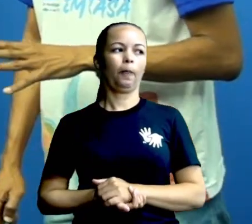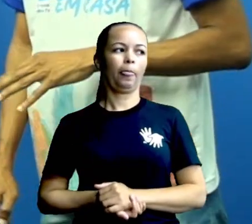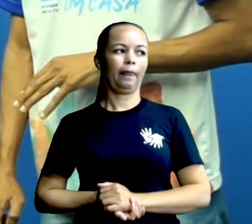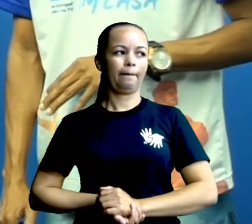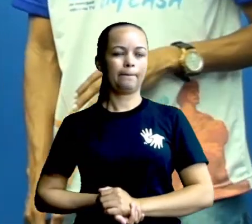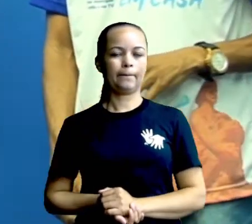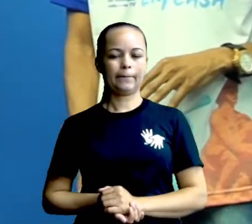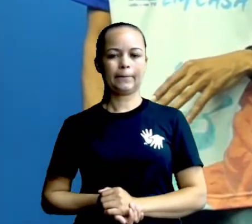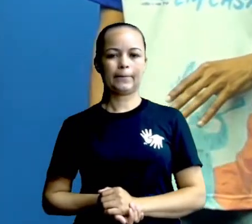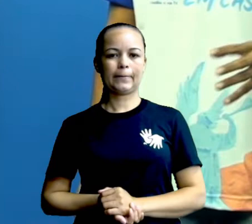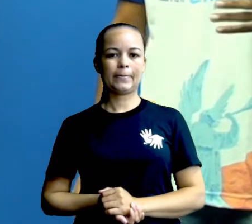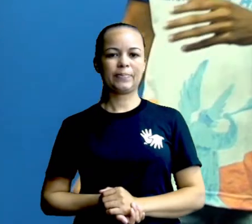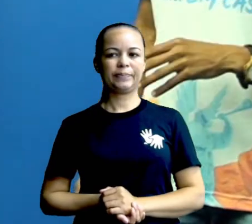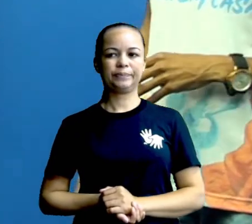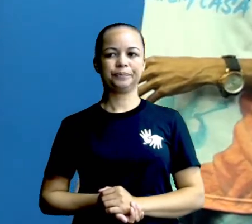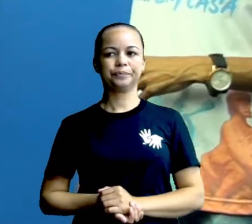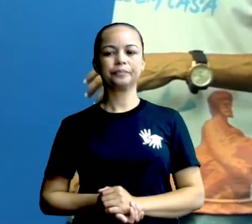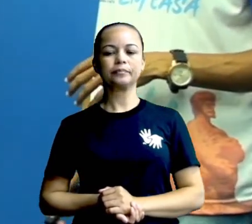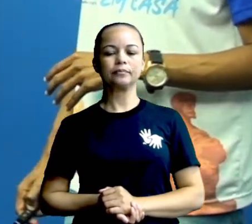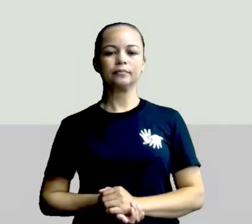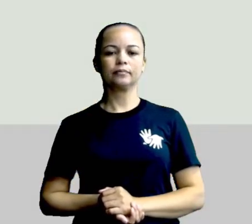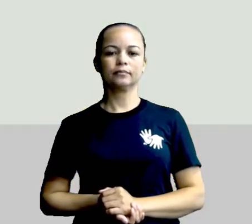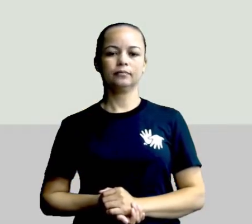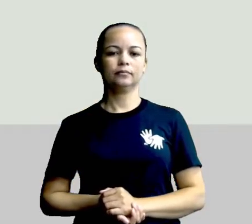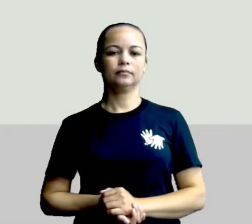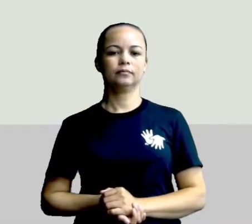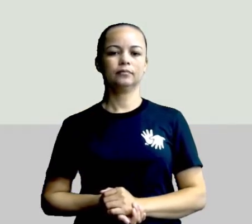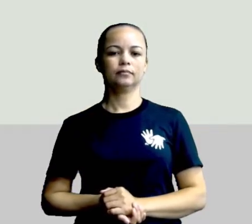bom? Vamos lá, seguindo aí.